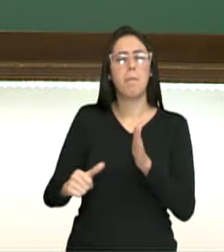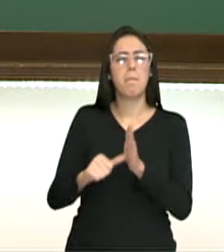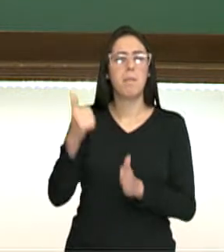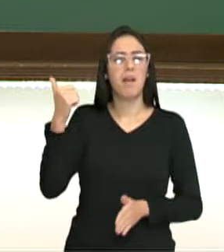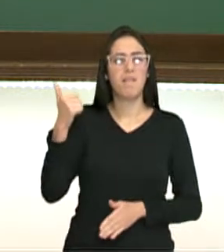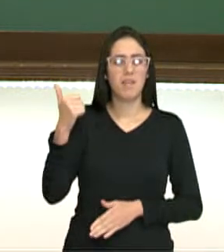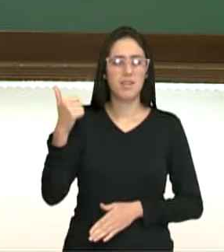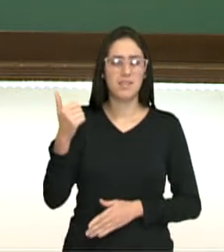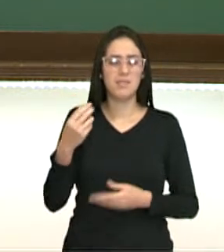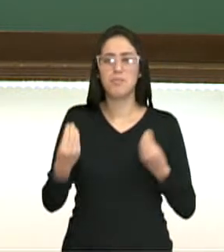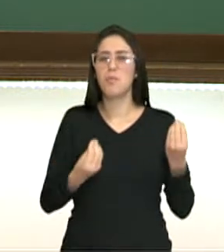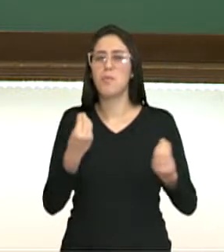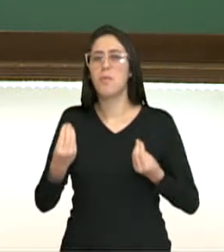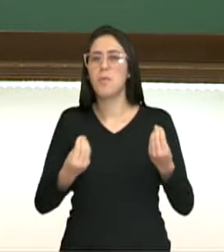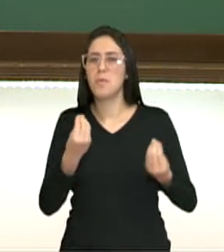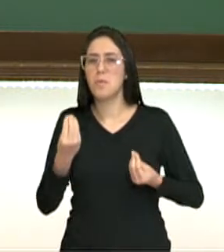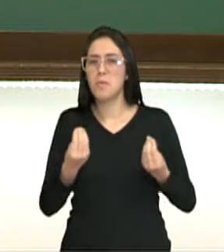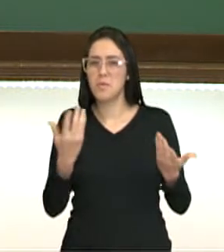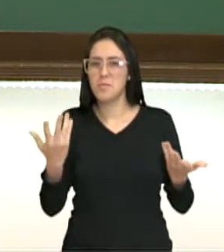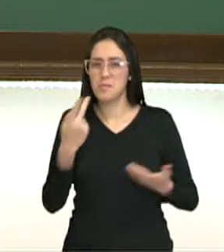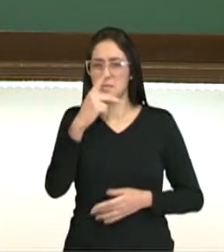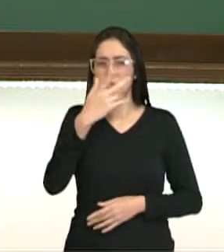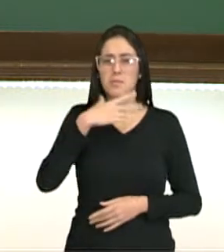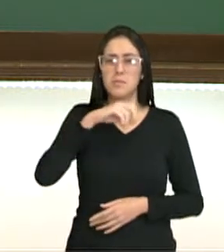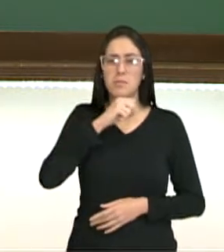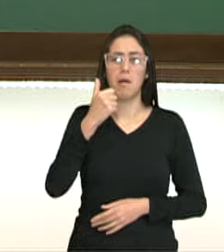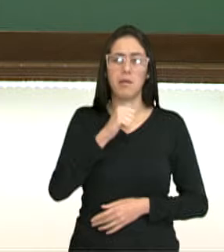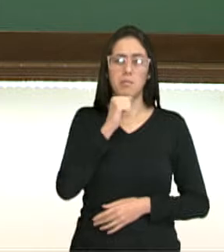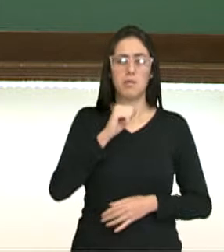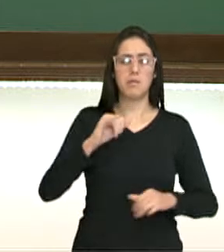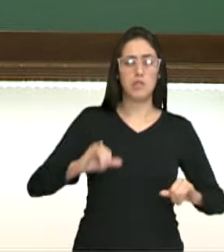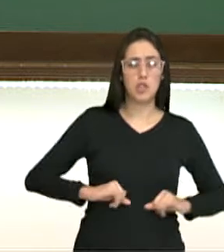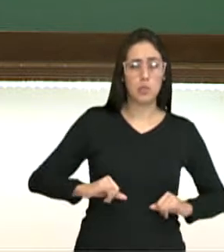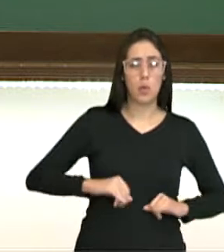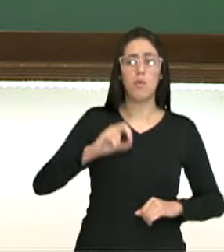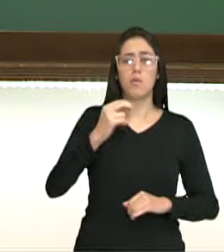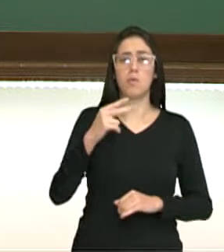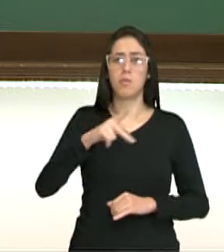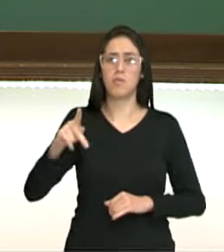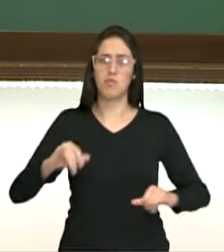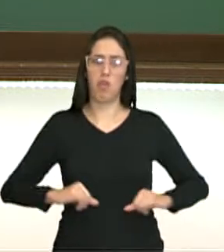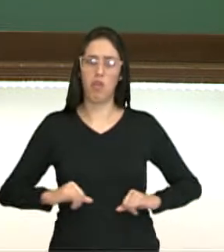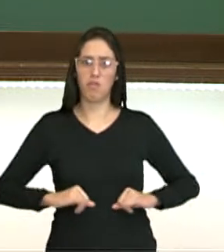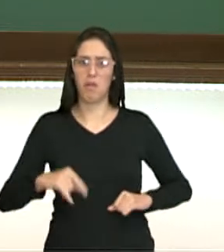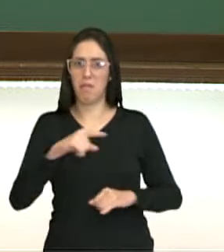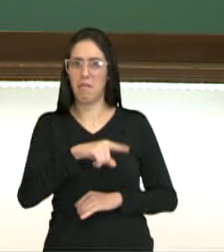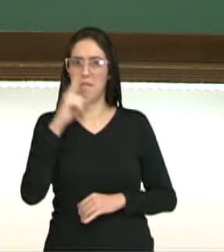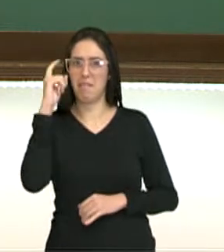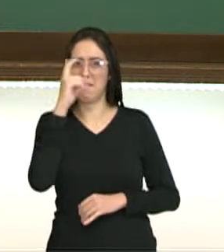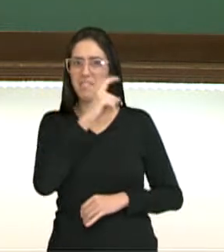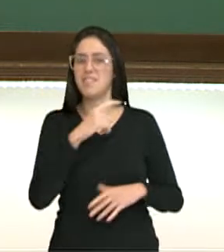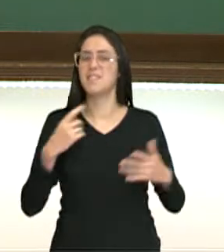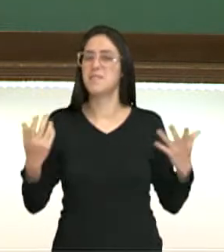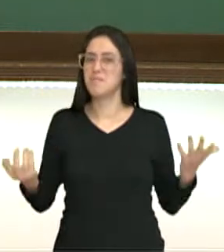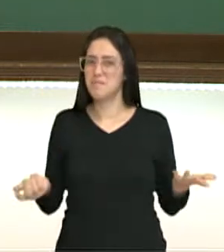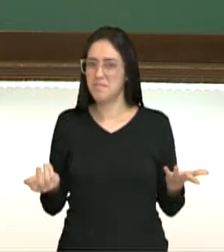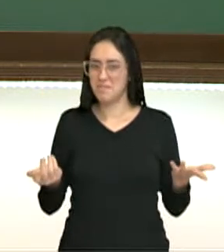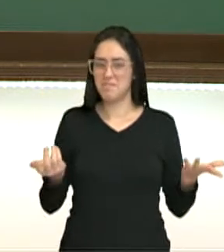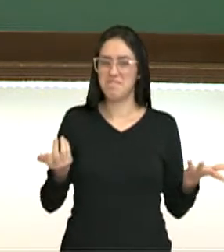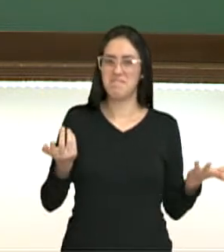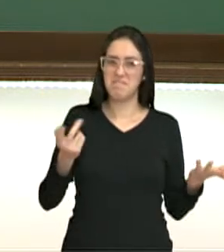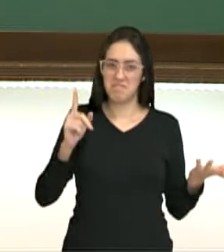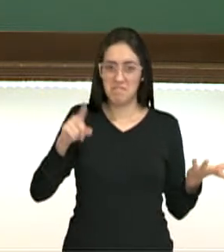para o pai, para a mãe? Ou deram trabalho para o professor? Será que foram, né? Foi um dia